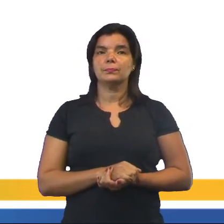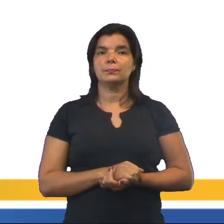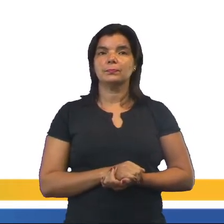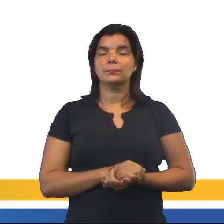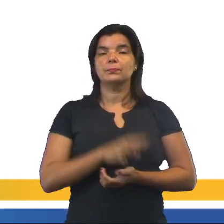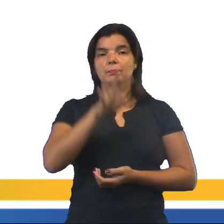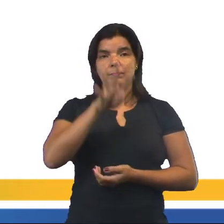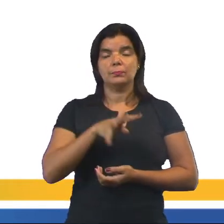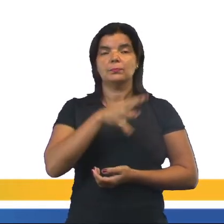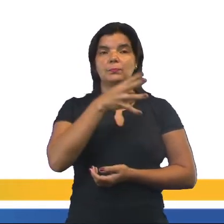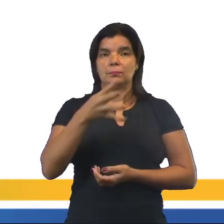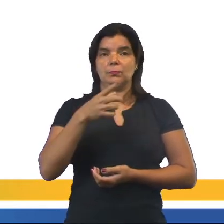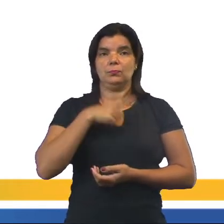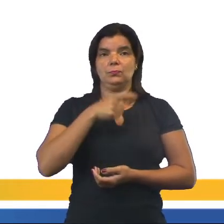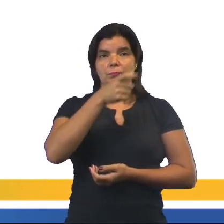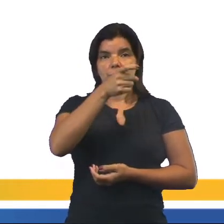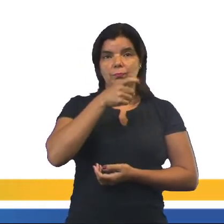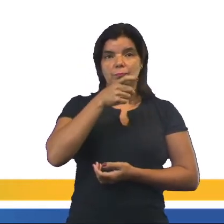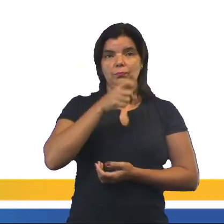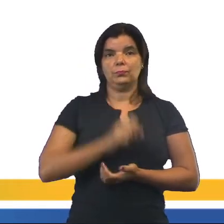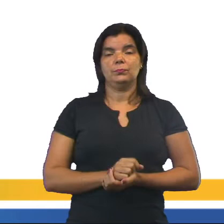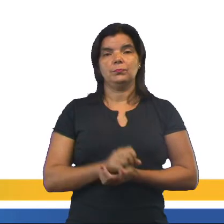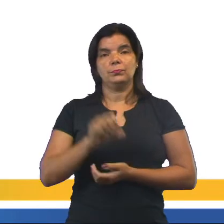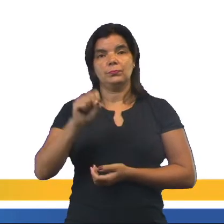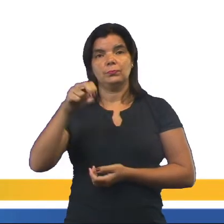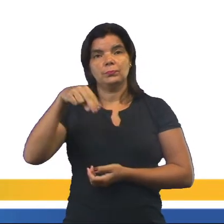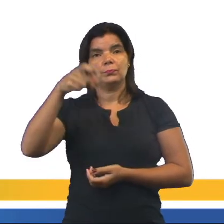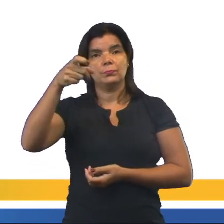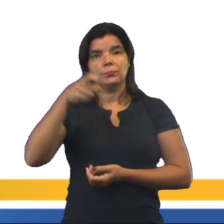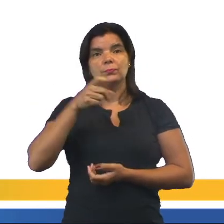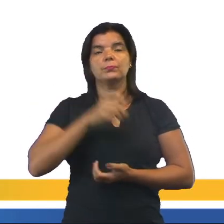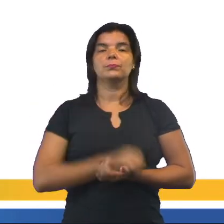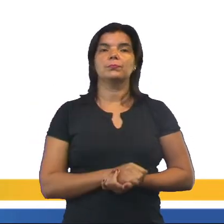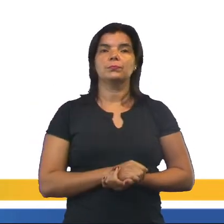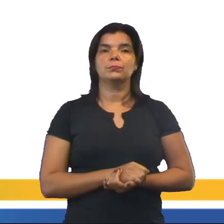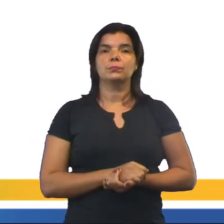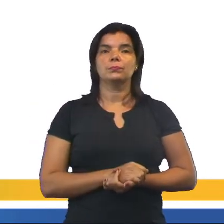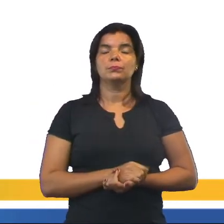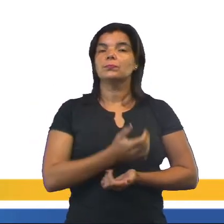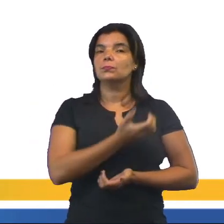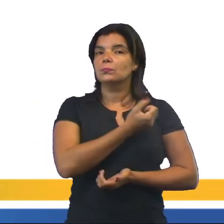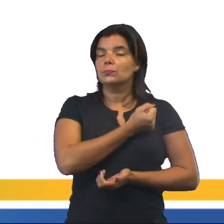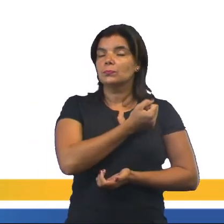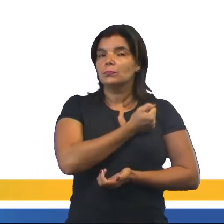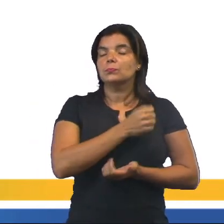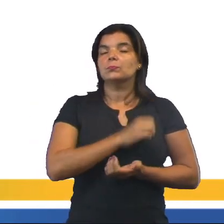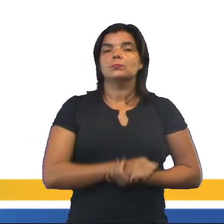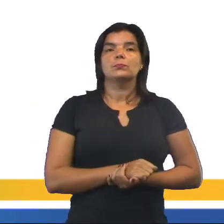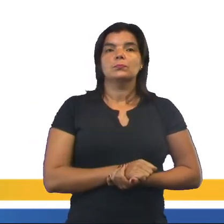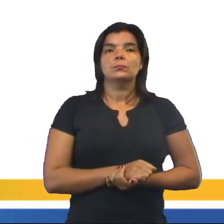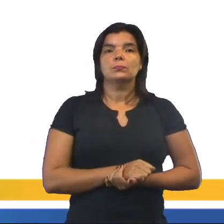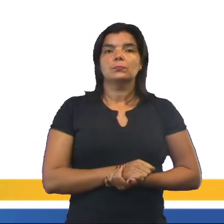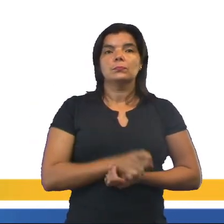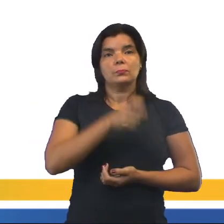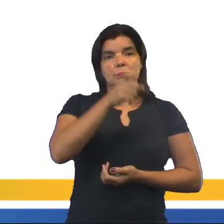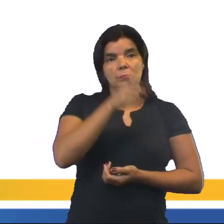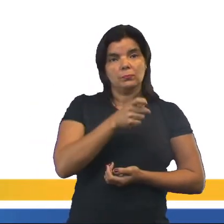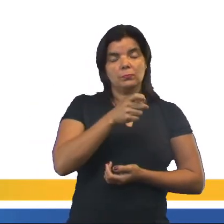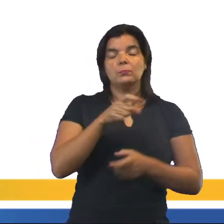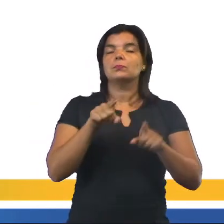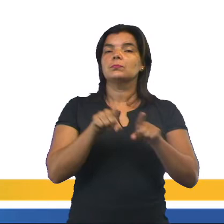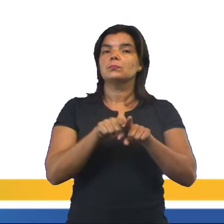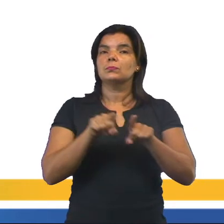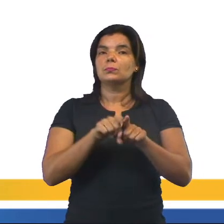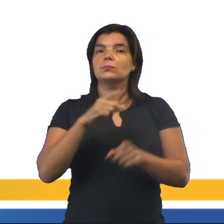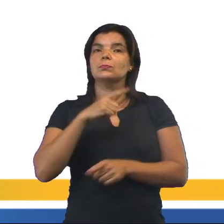Nesse quadro, eu vou ter x e o meu seno de x. Eu dou valor, tá, ao x